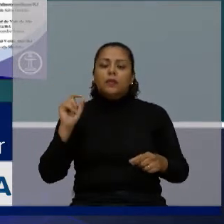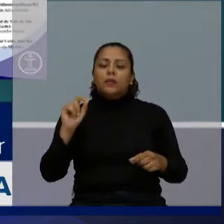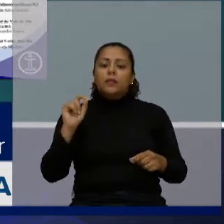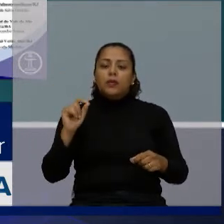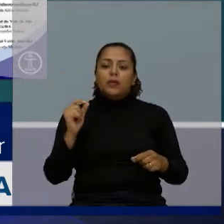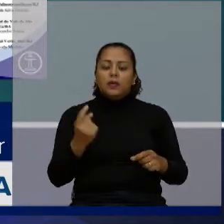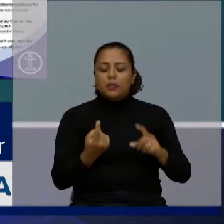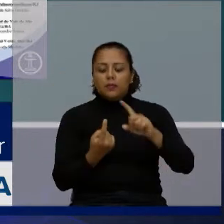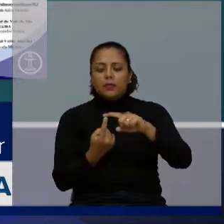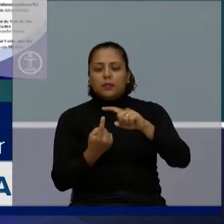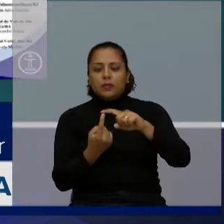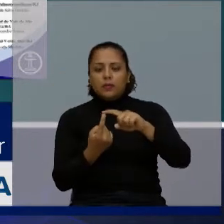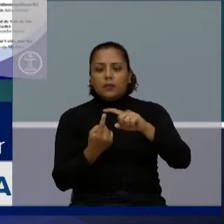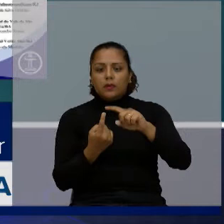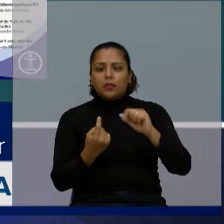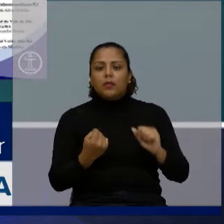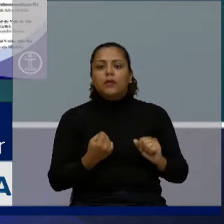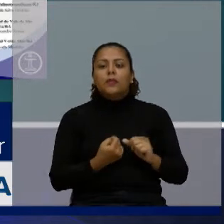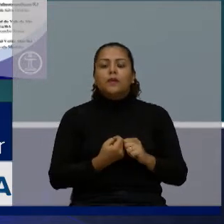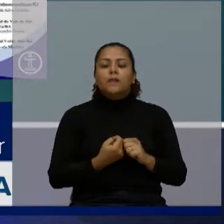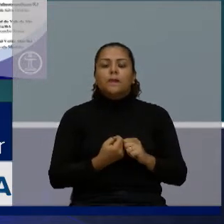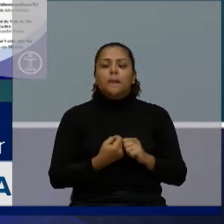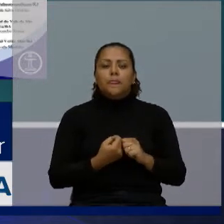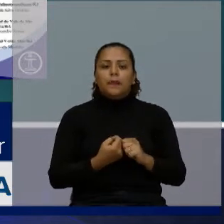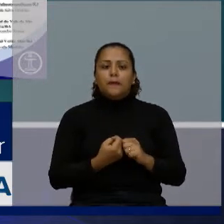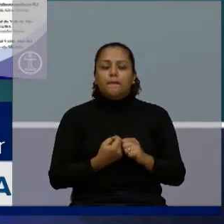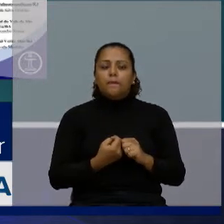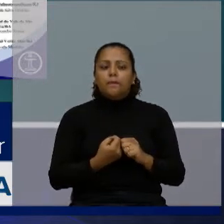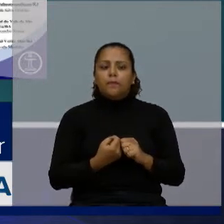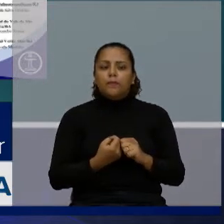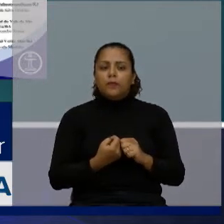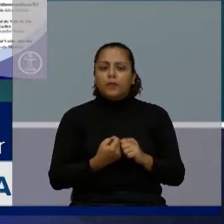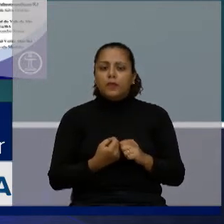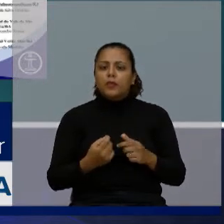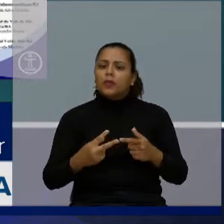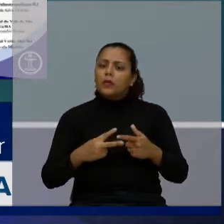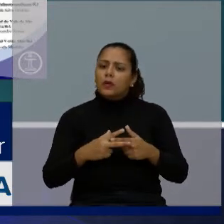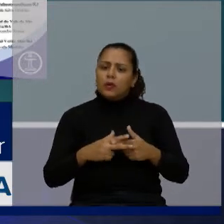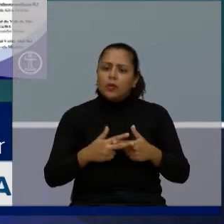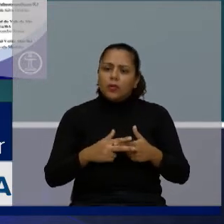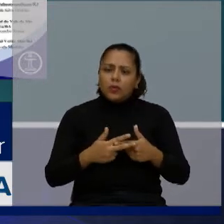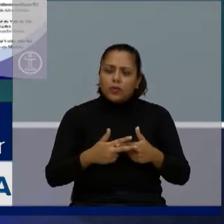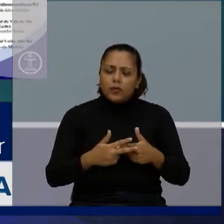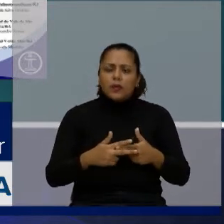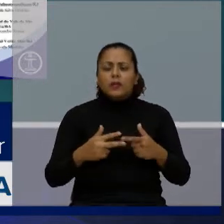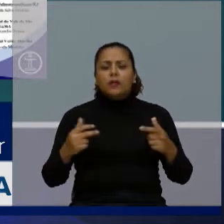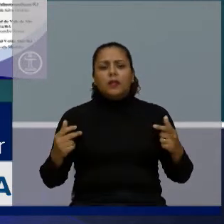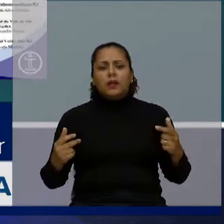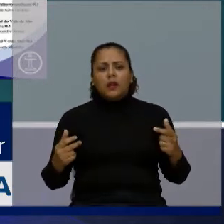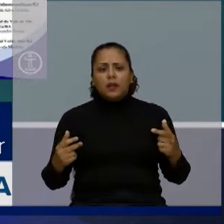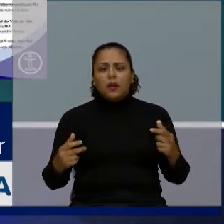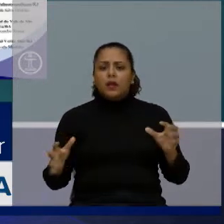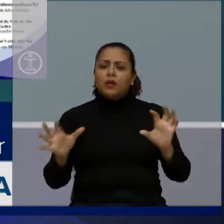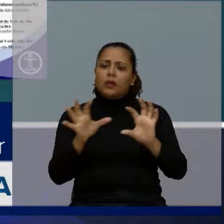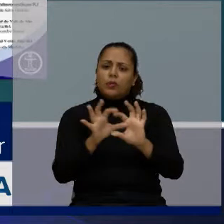primeiro, o real concerto entre as partes em busca de união em prol do bem